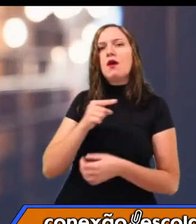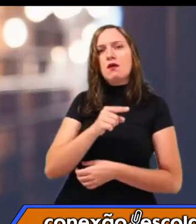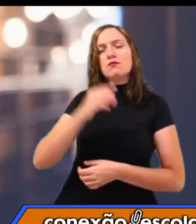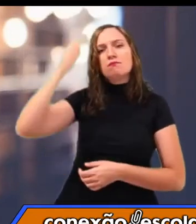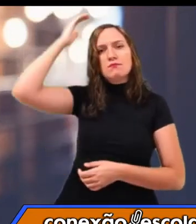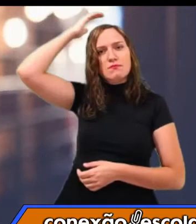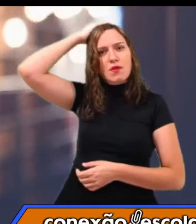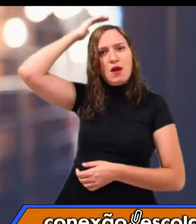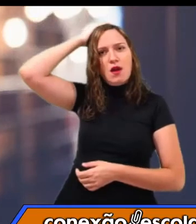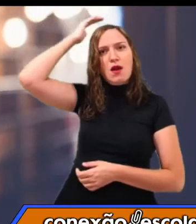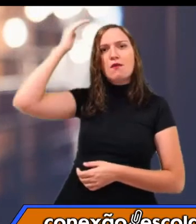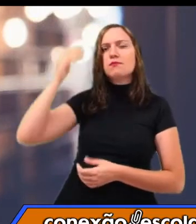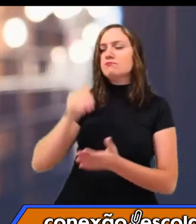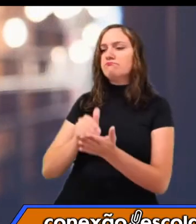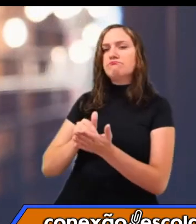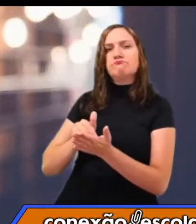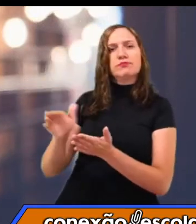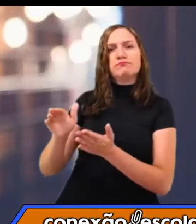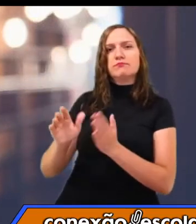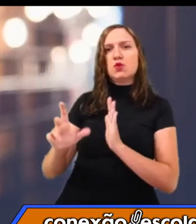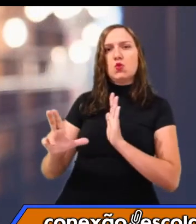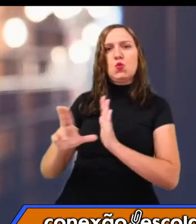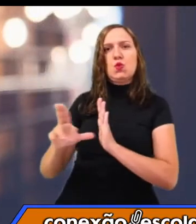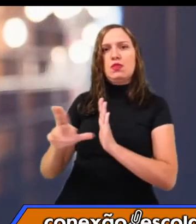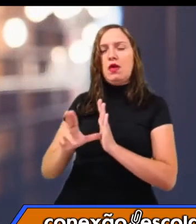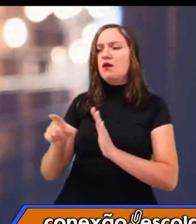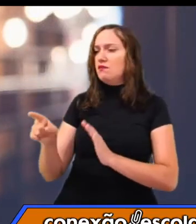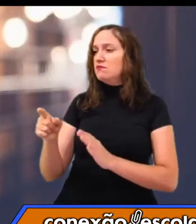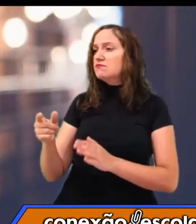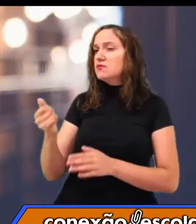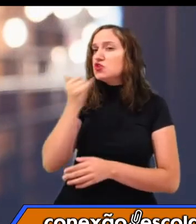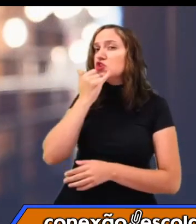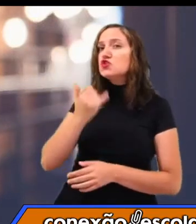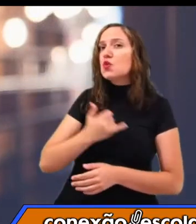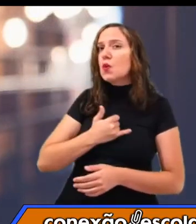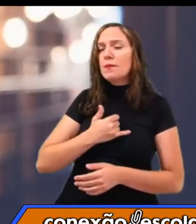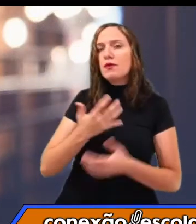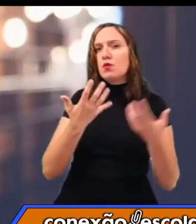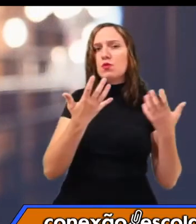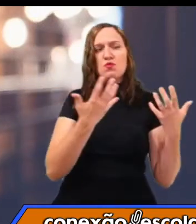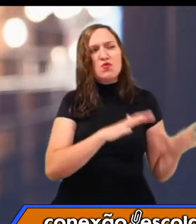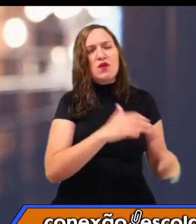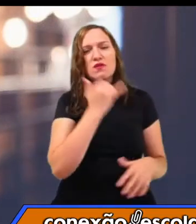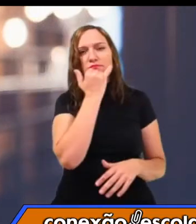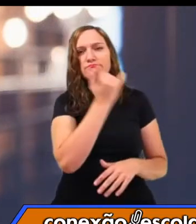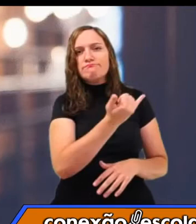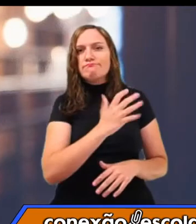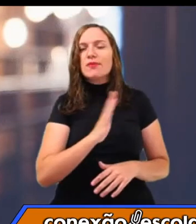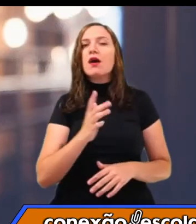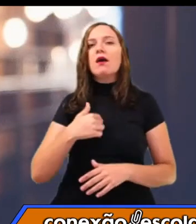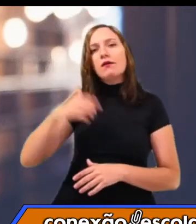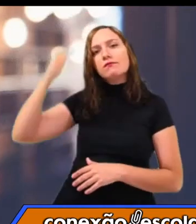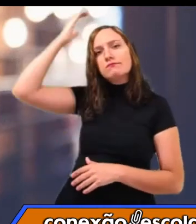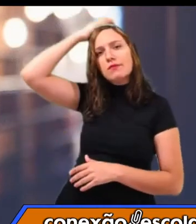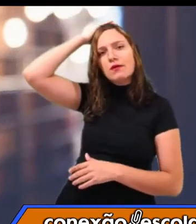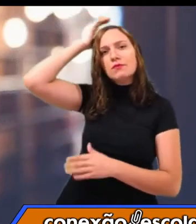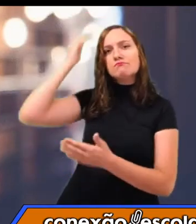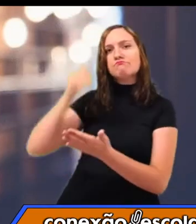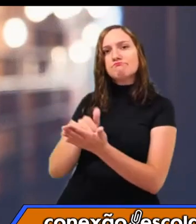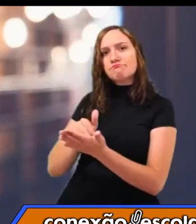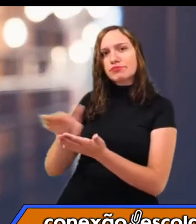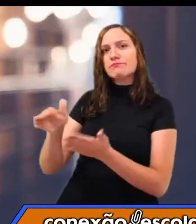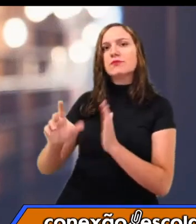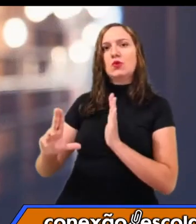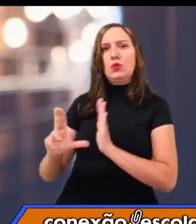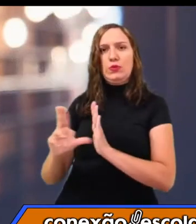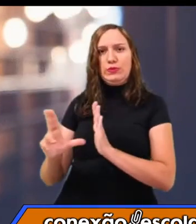Papa mandou Lutero se retratar e ele não quis se retratar, enfim, e o Papa excomungou Lutero. Então, a Reforma